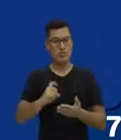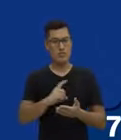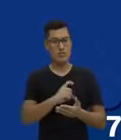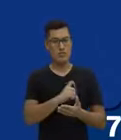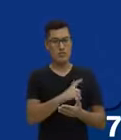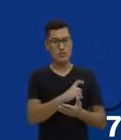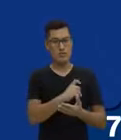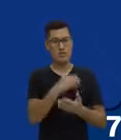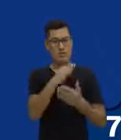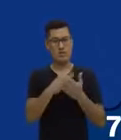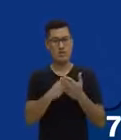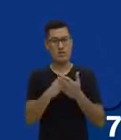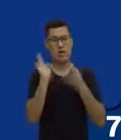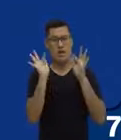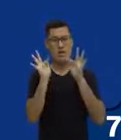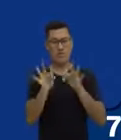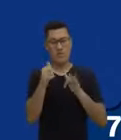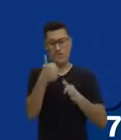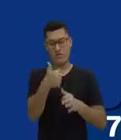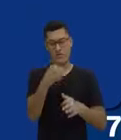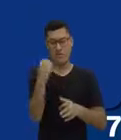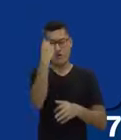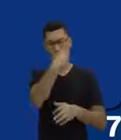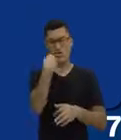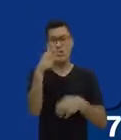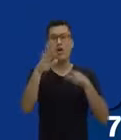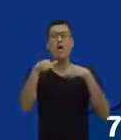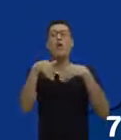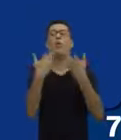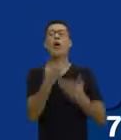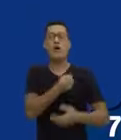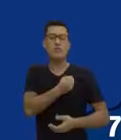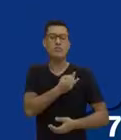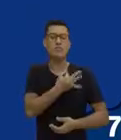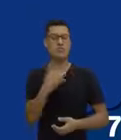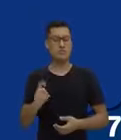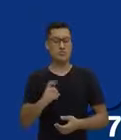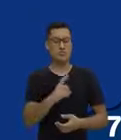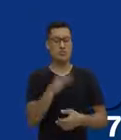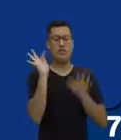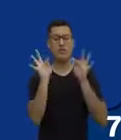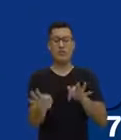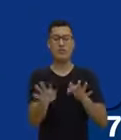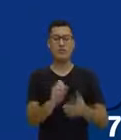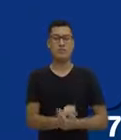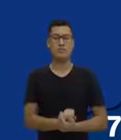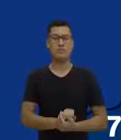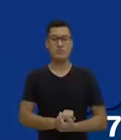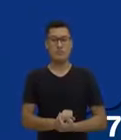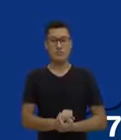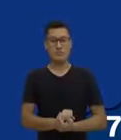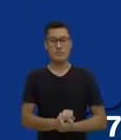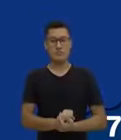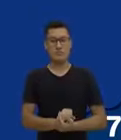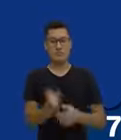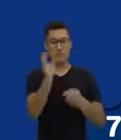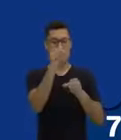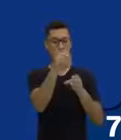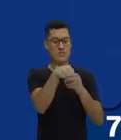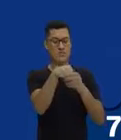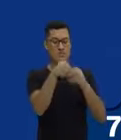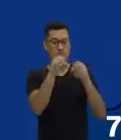meio, ao fim de 10 horas, qual vai ser o número de bactérias? Tá certo? Eu vou botar como se fosse aquela